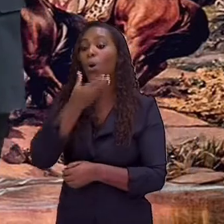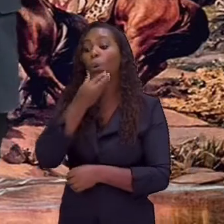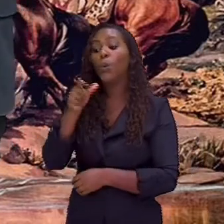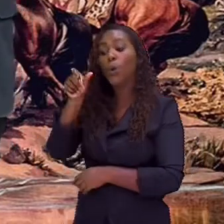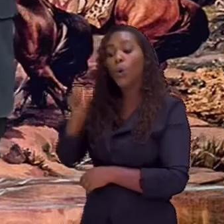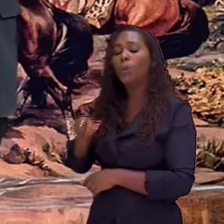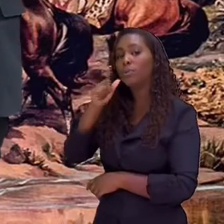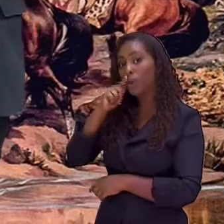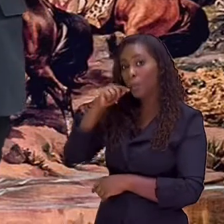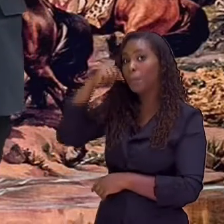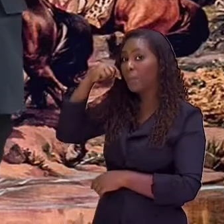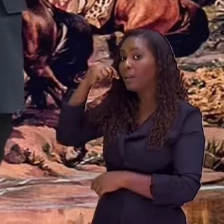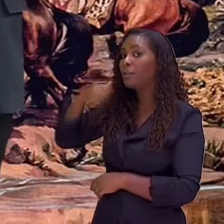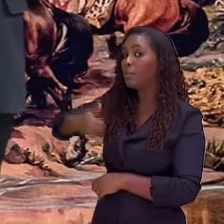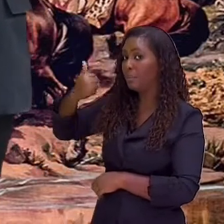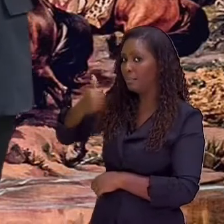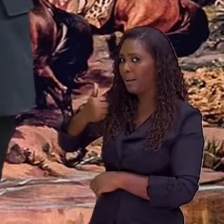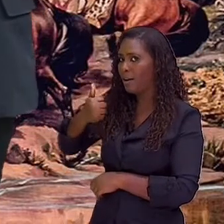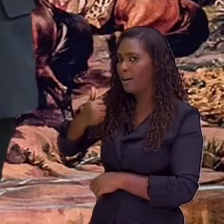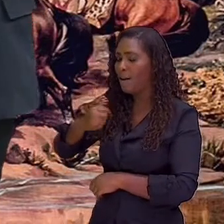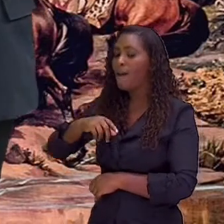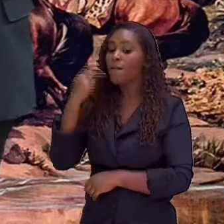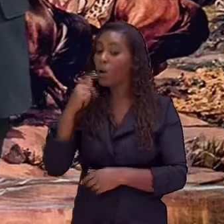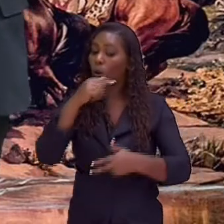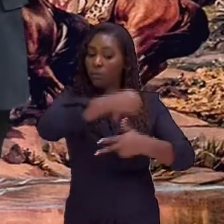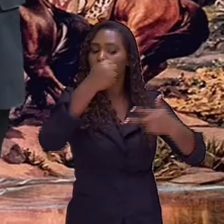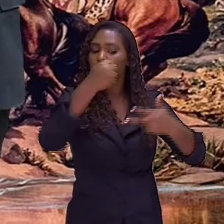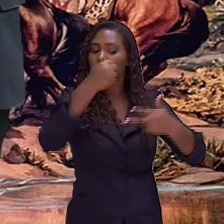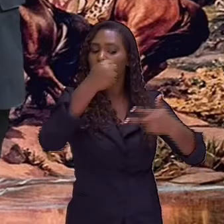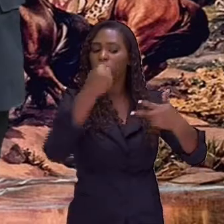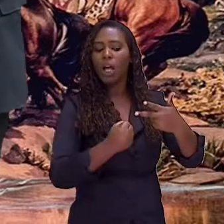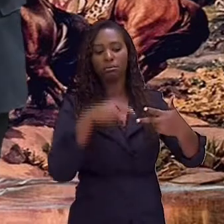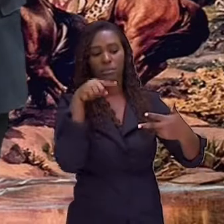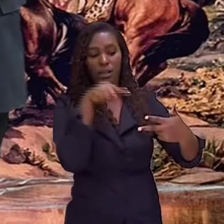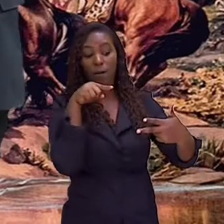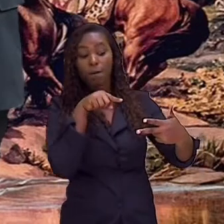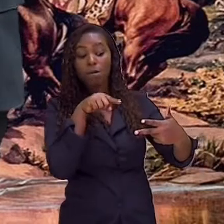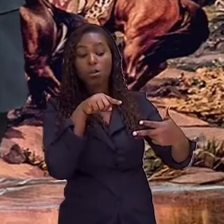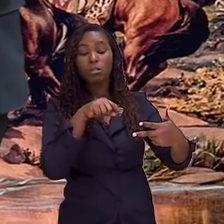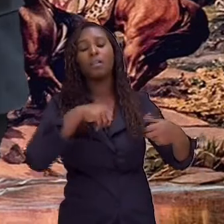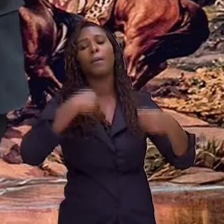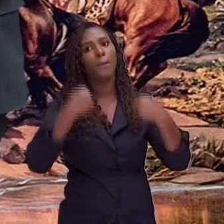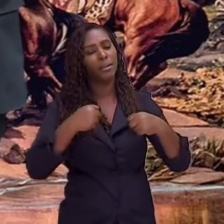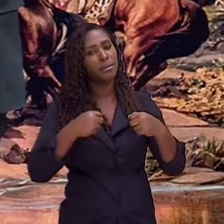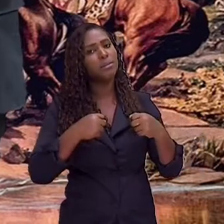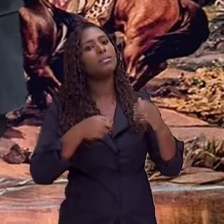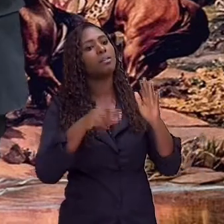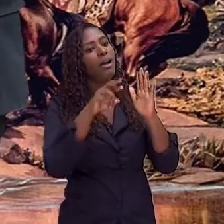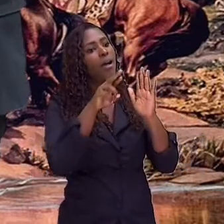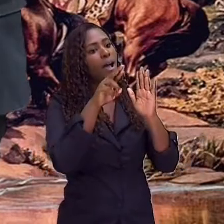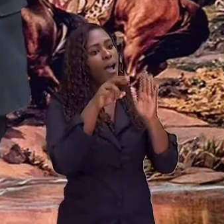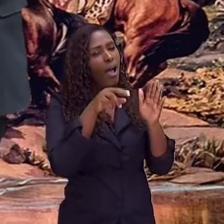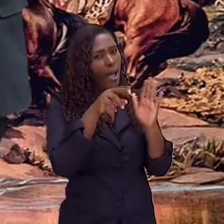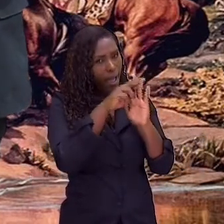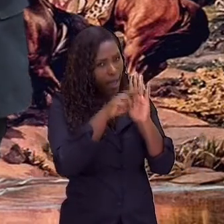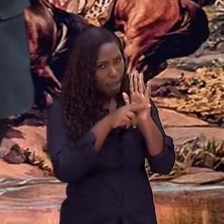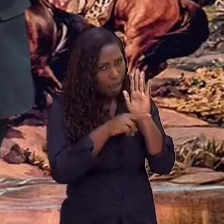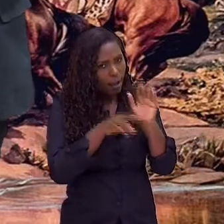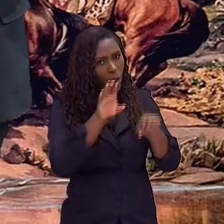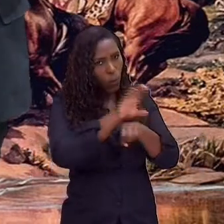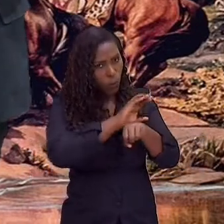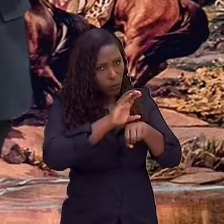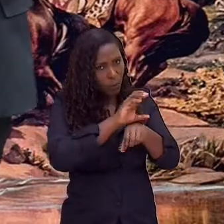façais mereça a minha imperial aceitação, seja tão sábia e tão justa quanto apropriada